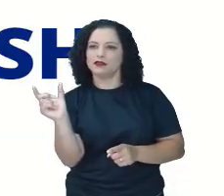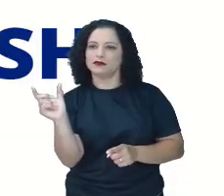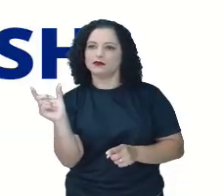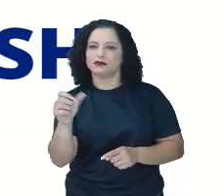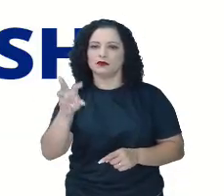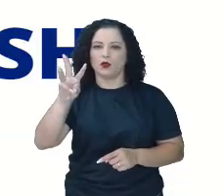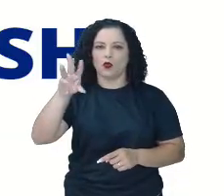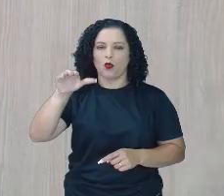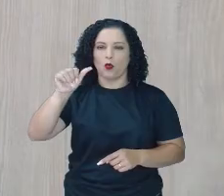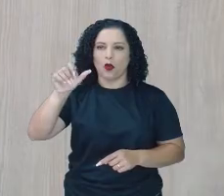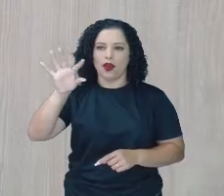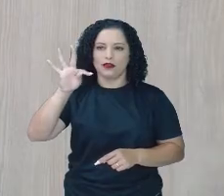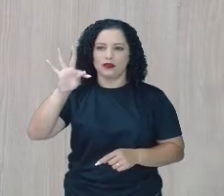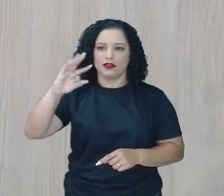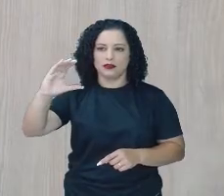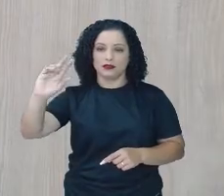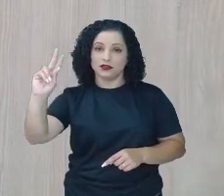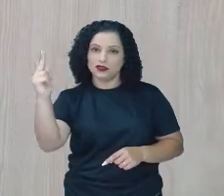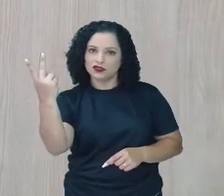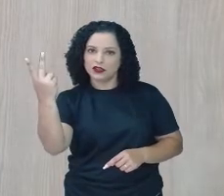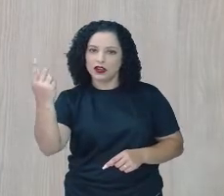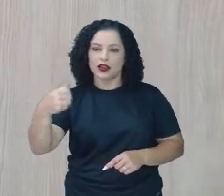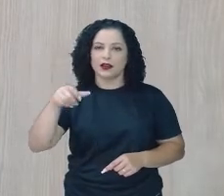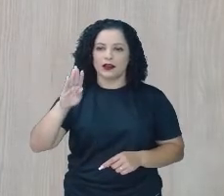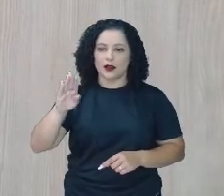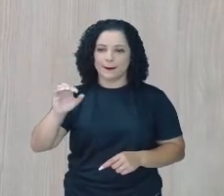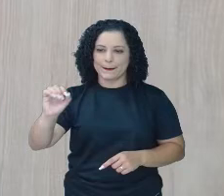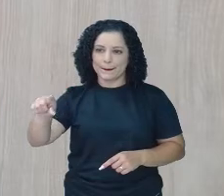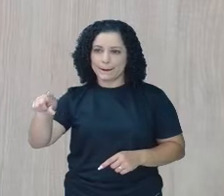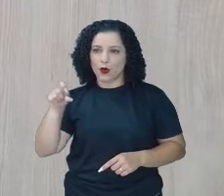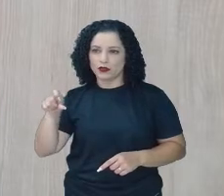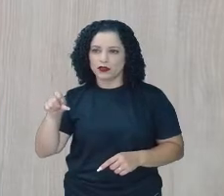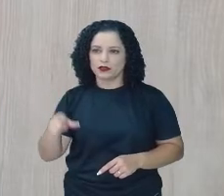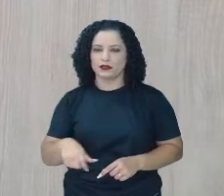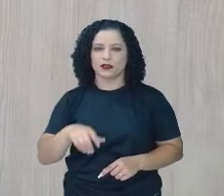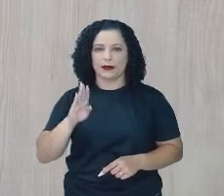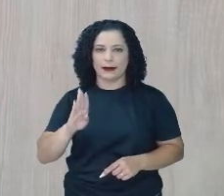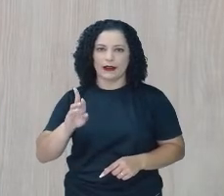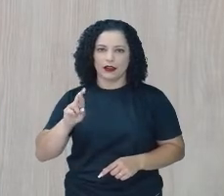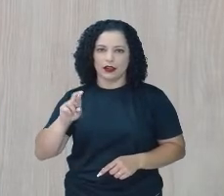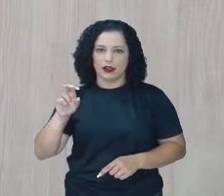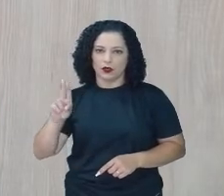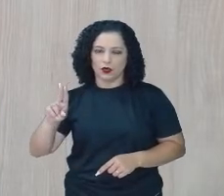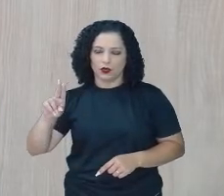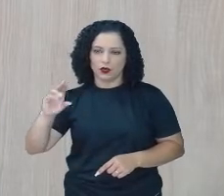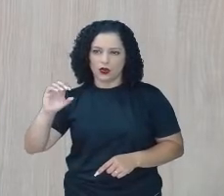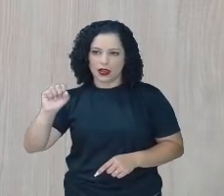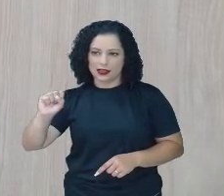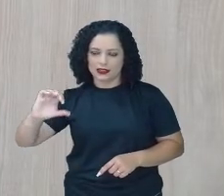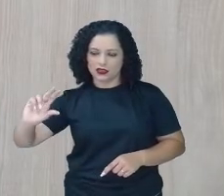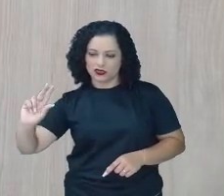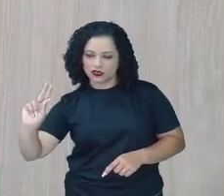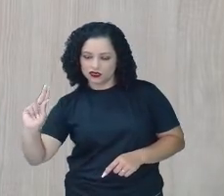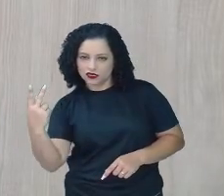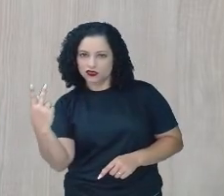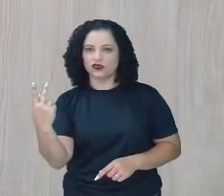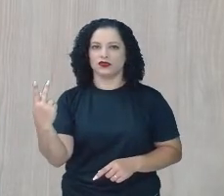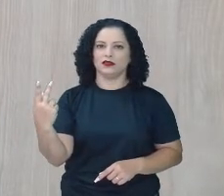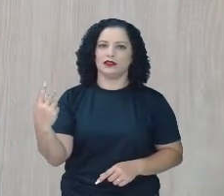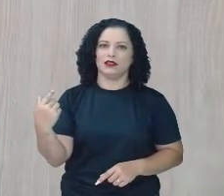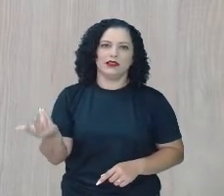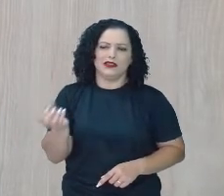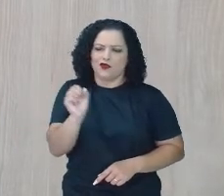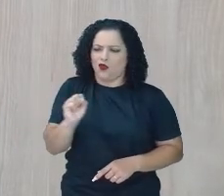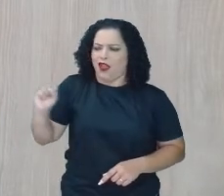watch, box, brush. Se você acrescentar apenas um S, vai ficar a mesma coisa. Watch,